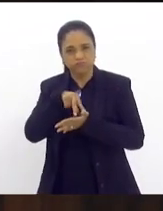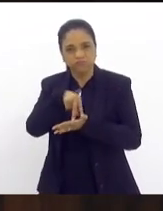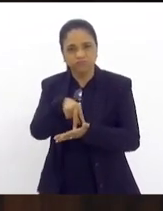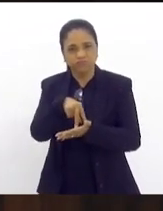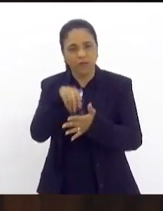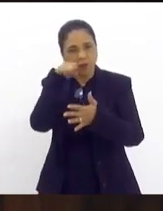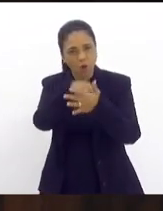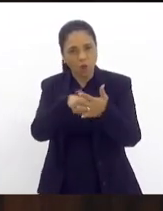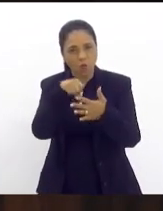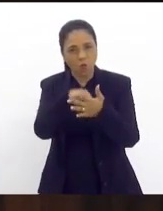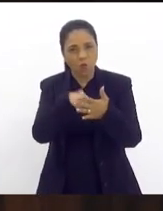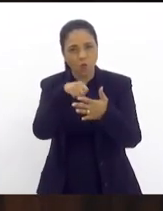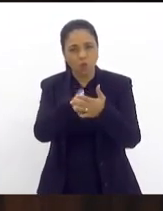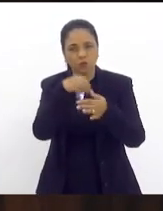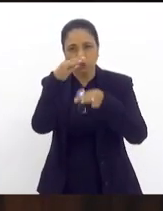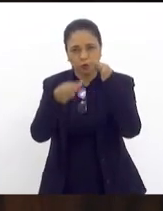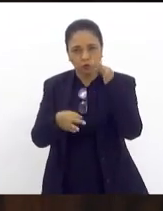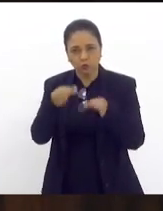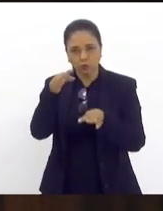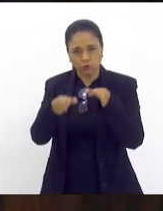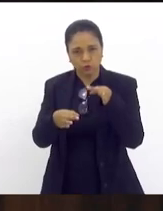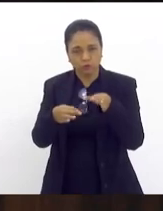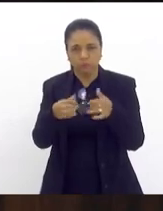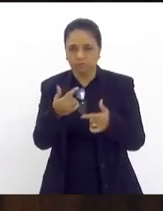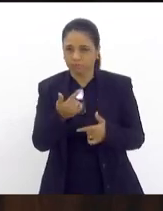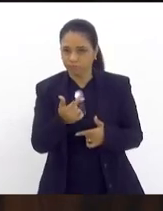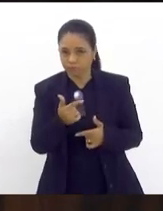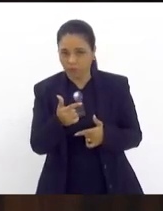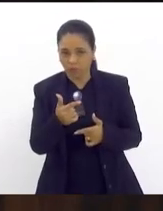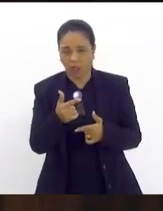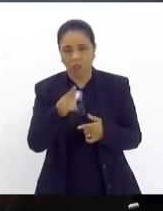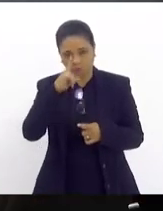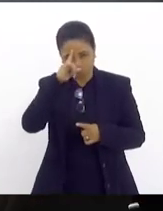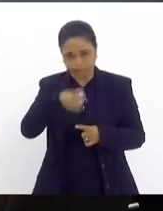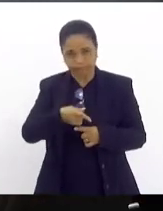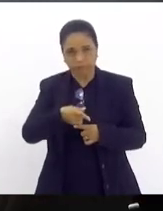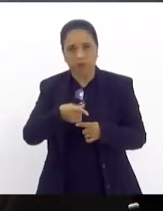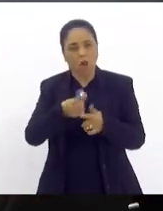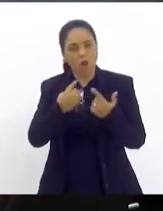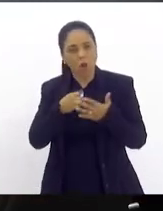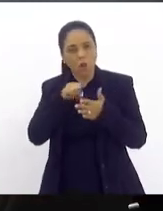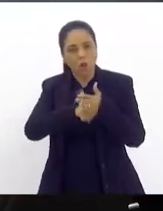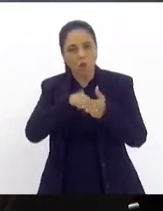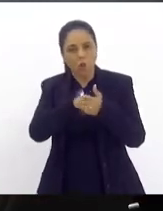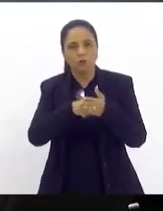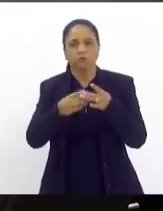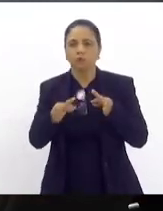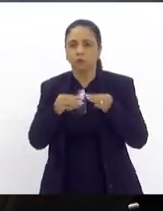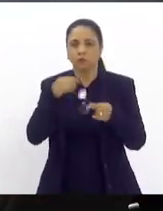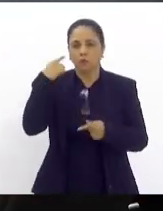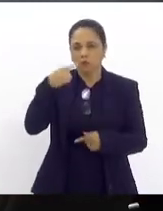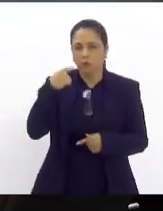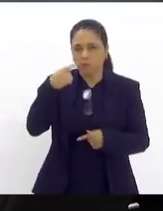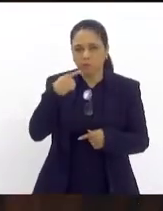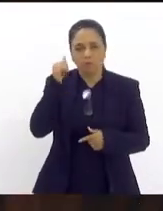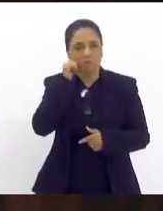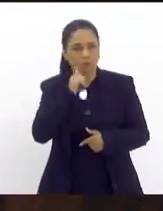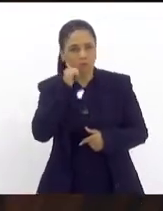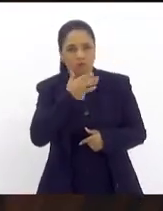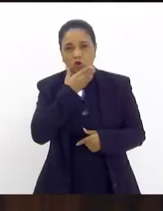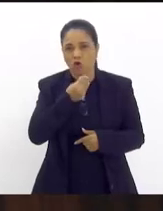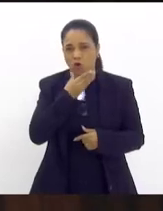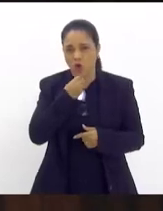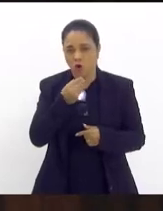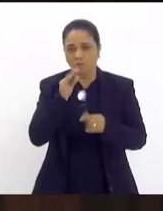toda a injustiça e autoritarismo anuncio também a todos os deputados e deputados que em referência a data